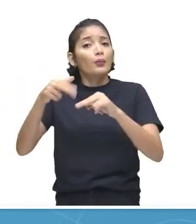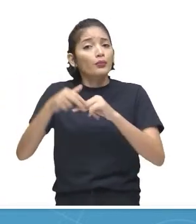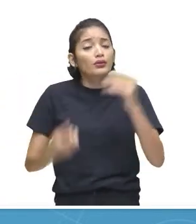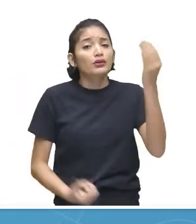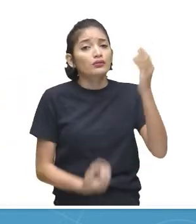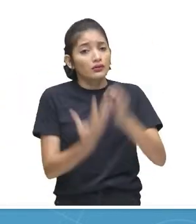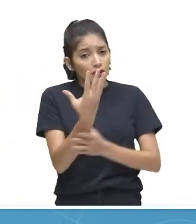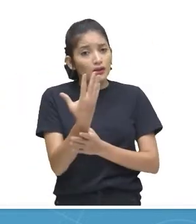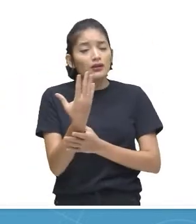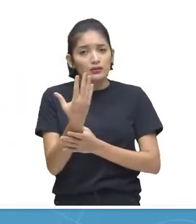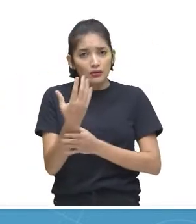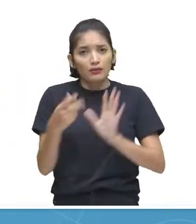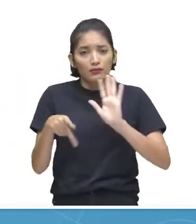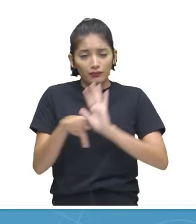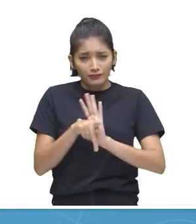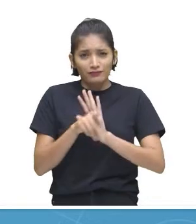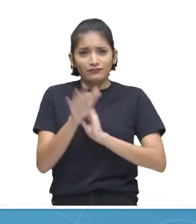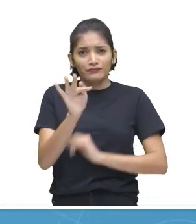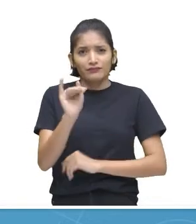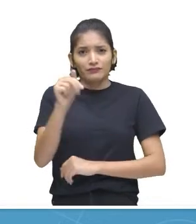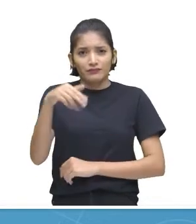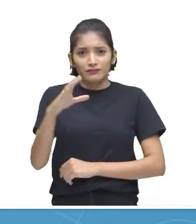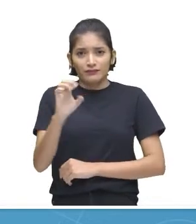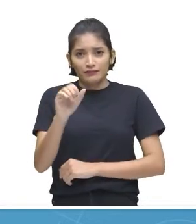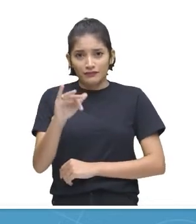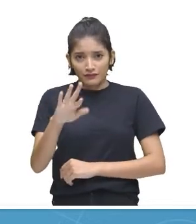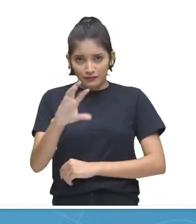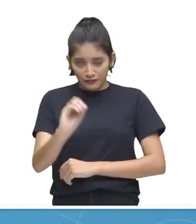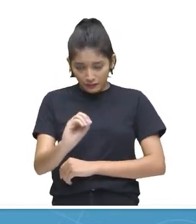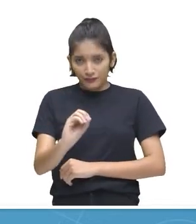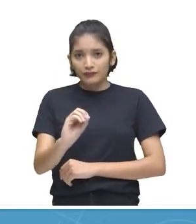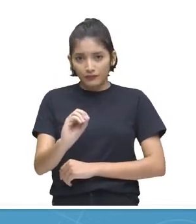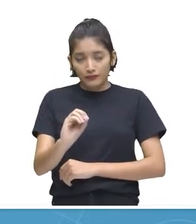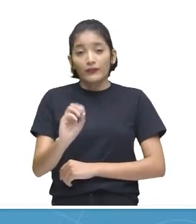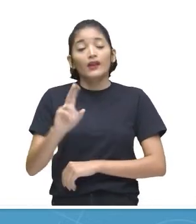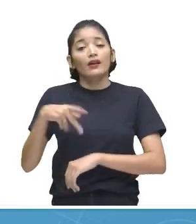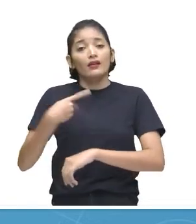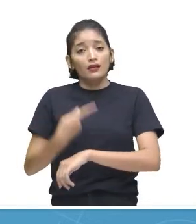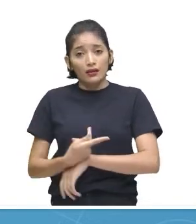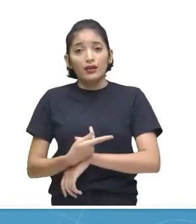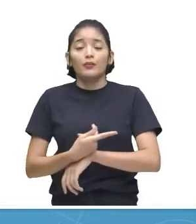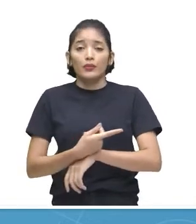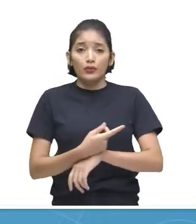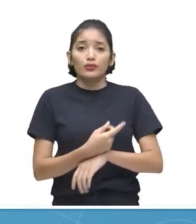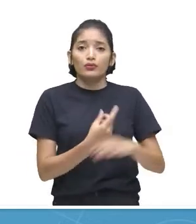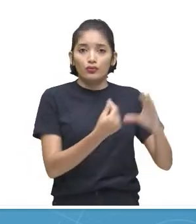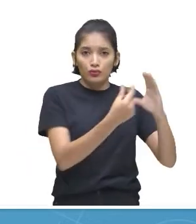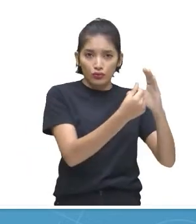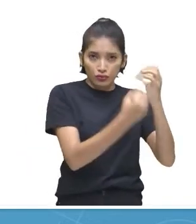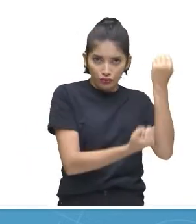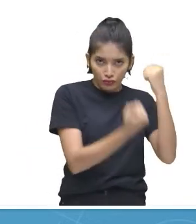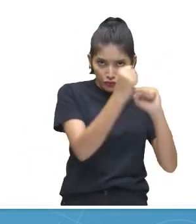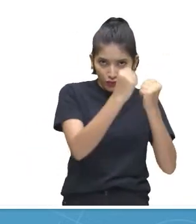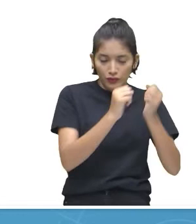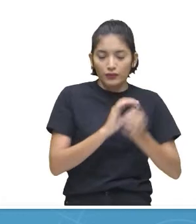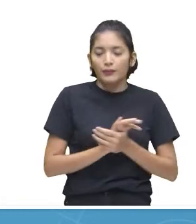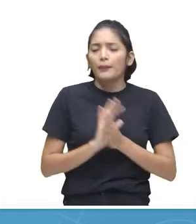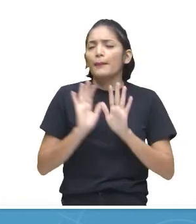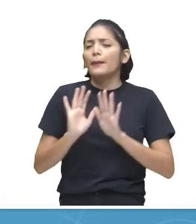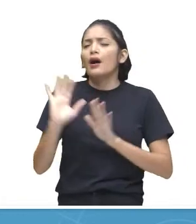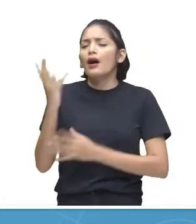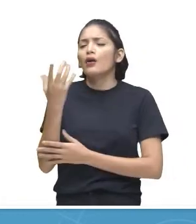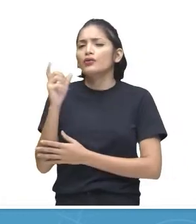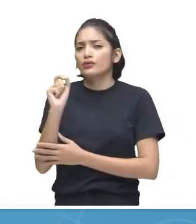capital financeiro, que é o capitalismo que teve, né, logo depois do capitalismo industrial. Só o que vai acontecer?